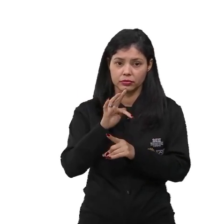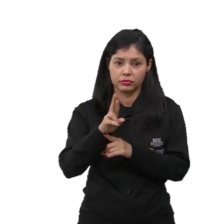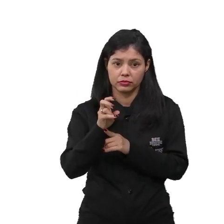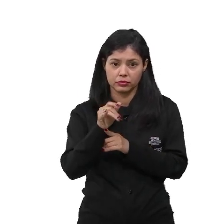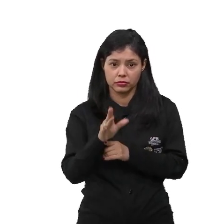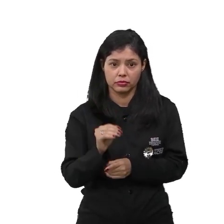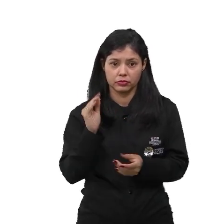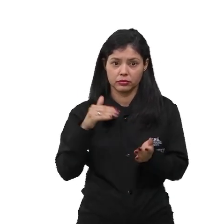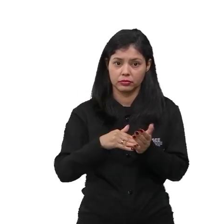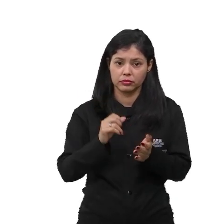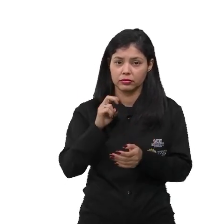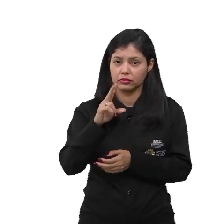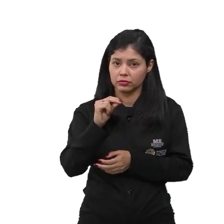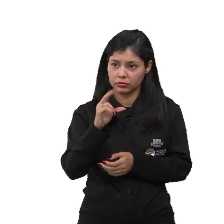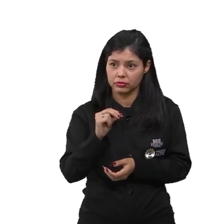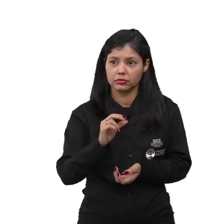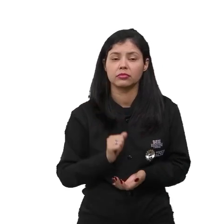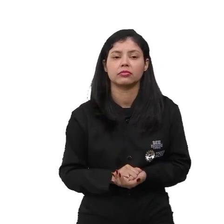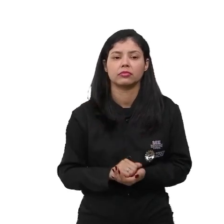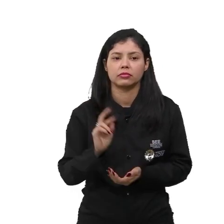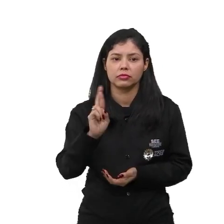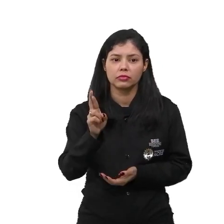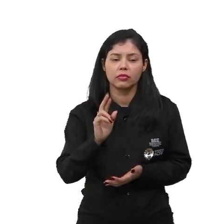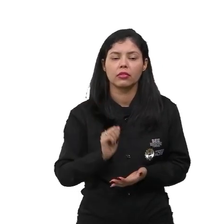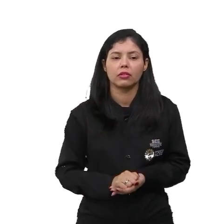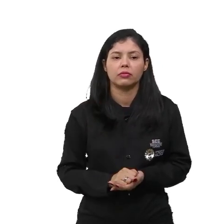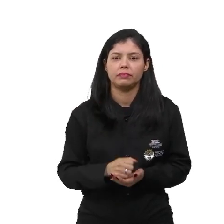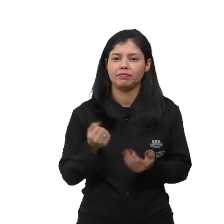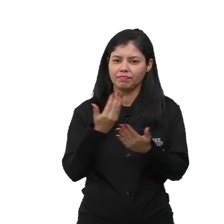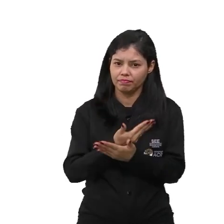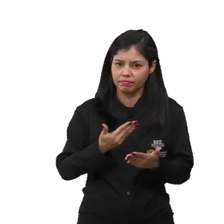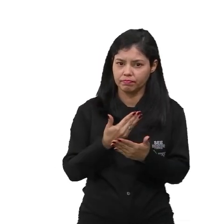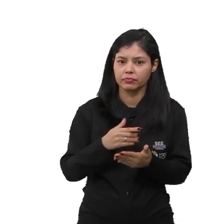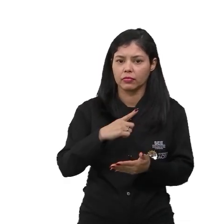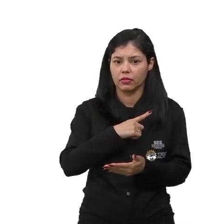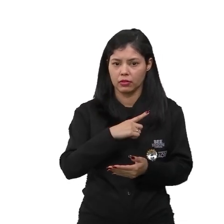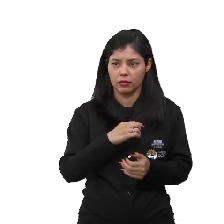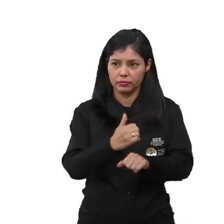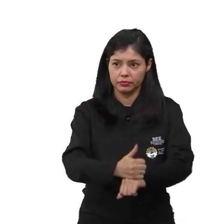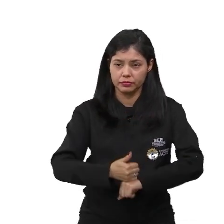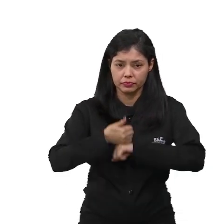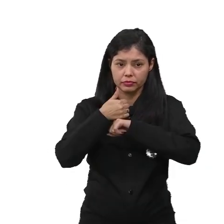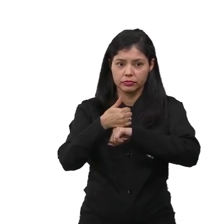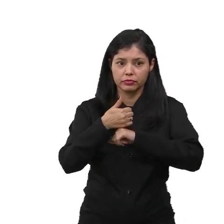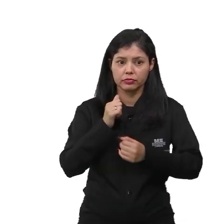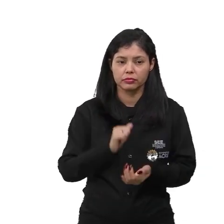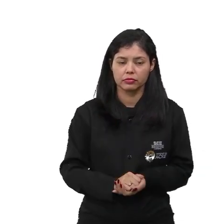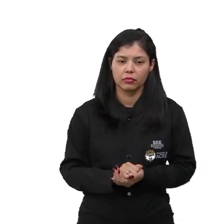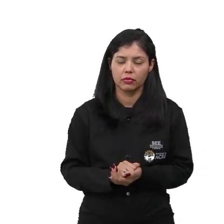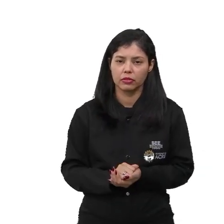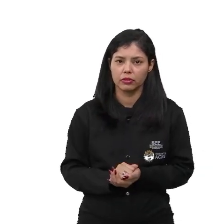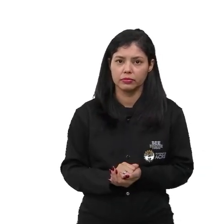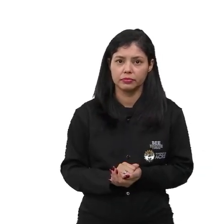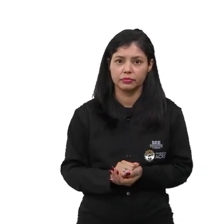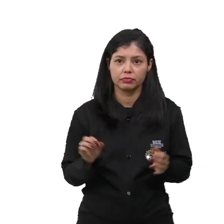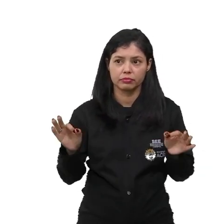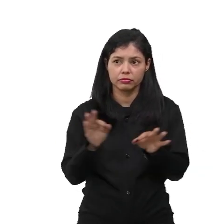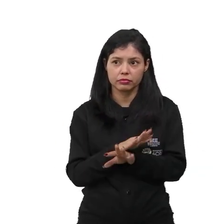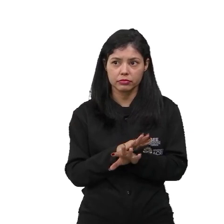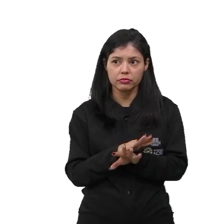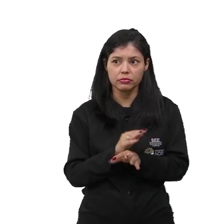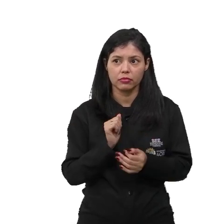água até de R$50, R$100, né? Então, tomar muito cuidado com a qualidade da água que a gente, né,